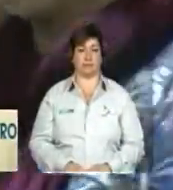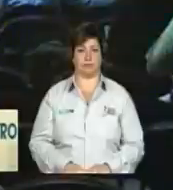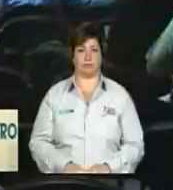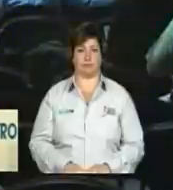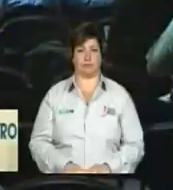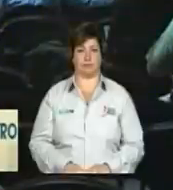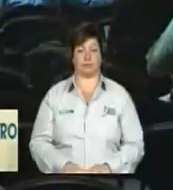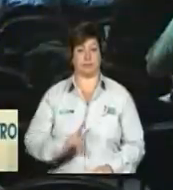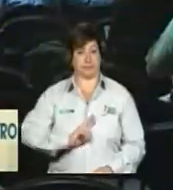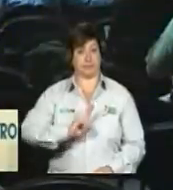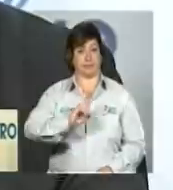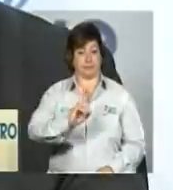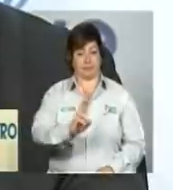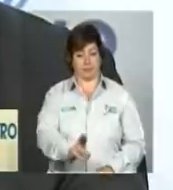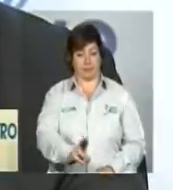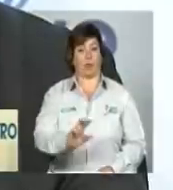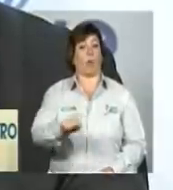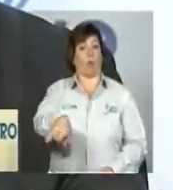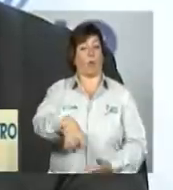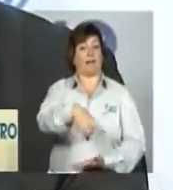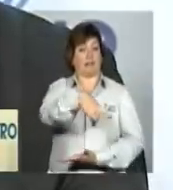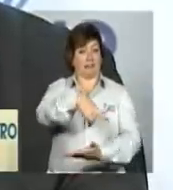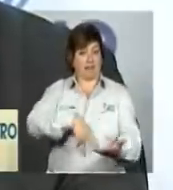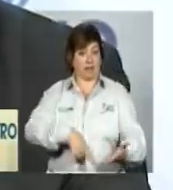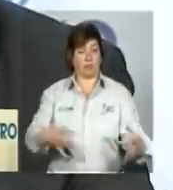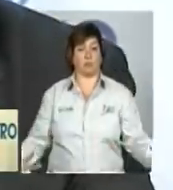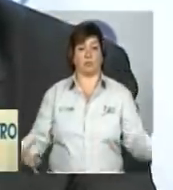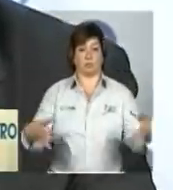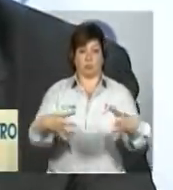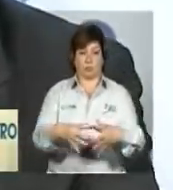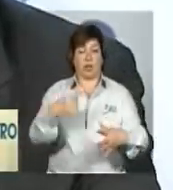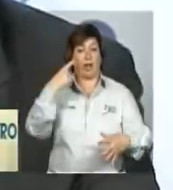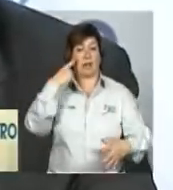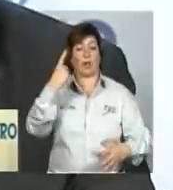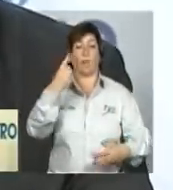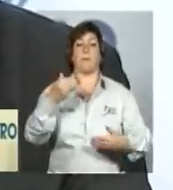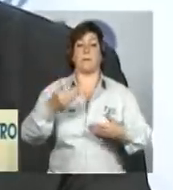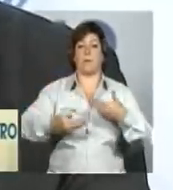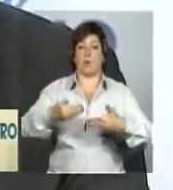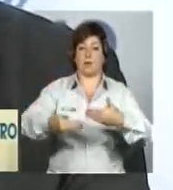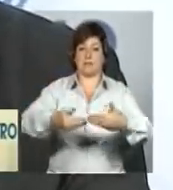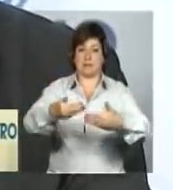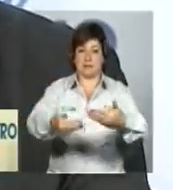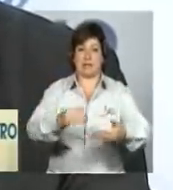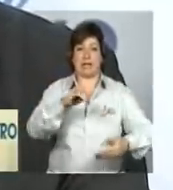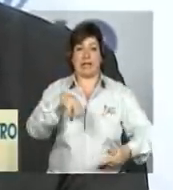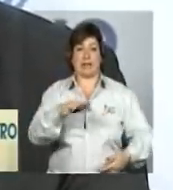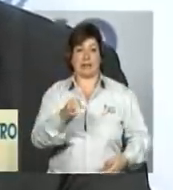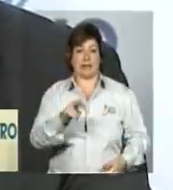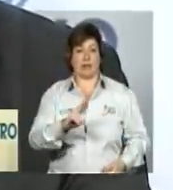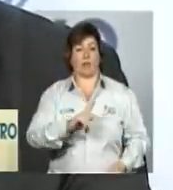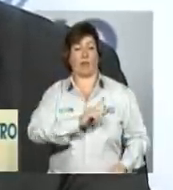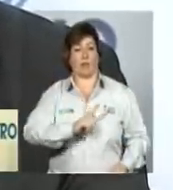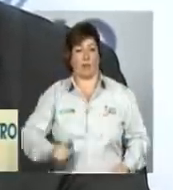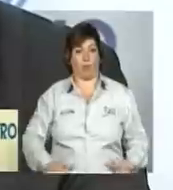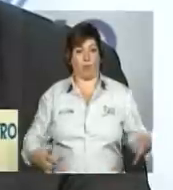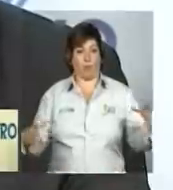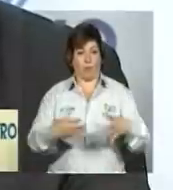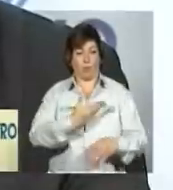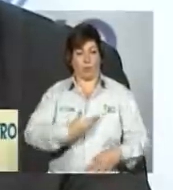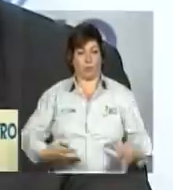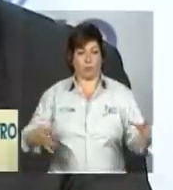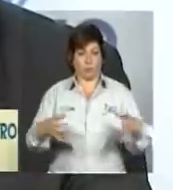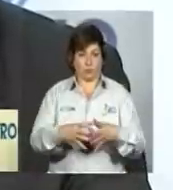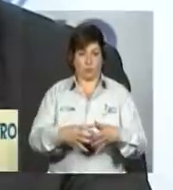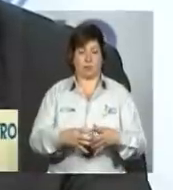O texto, ele incorpora a ideia de um processo intergovernamental a ser